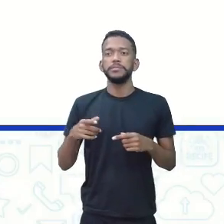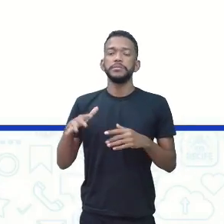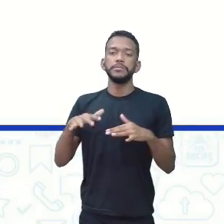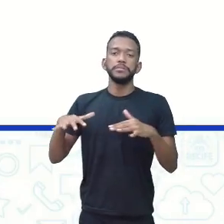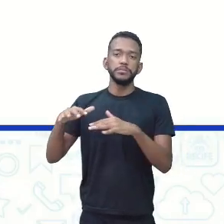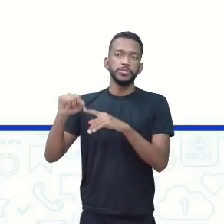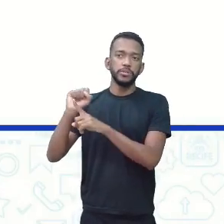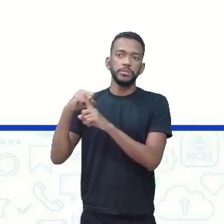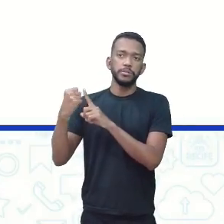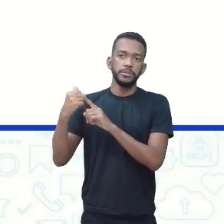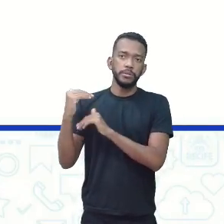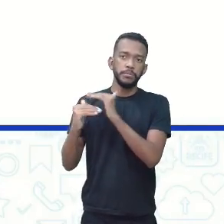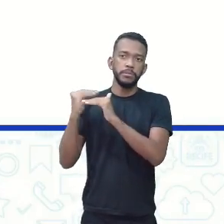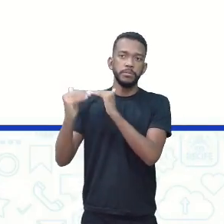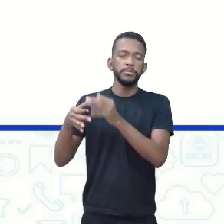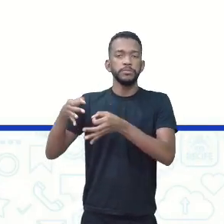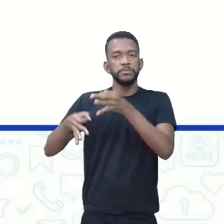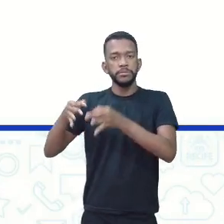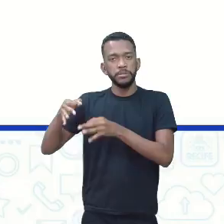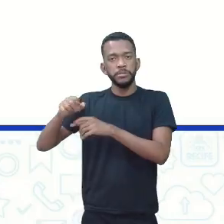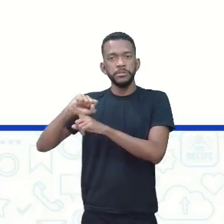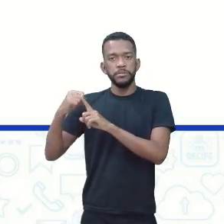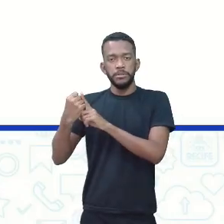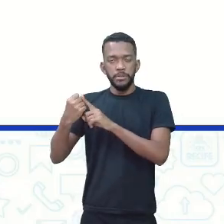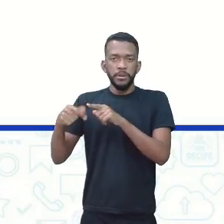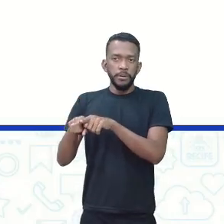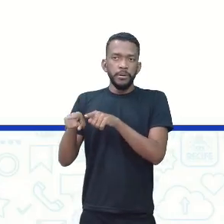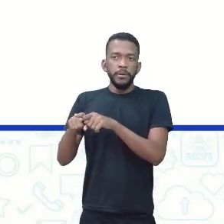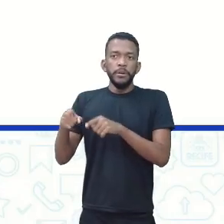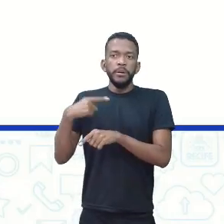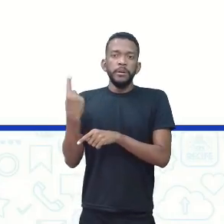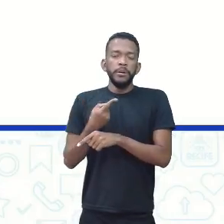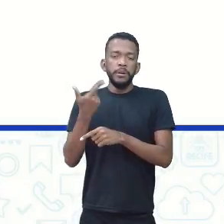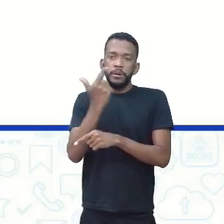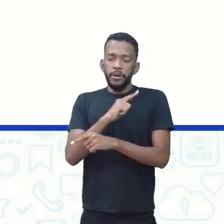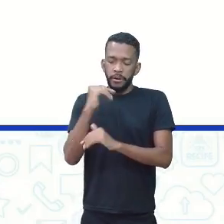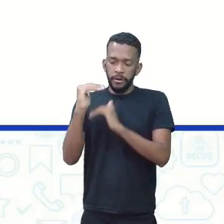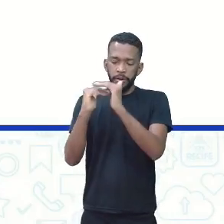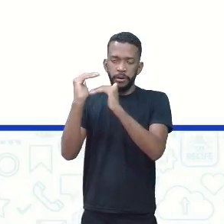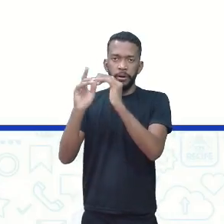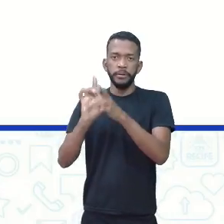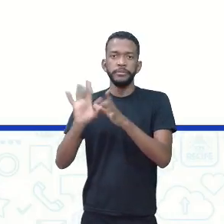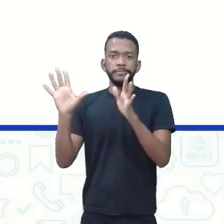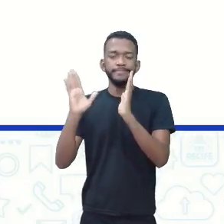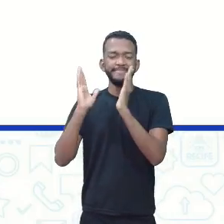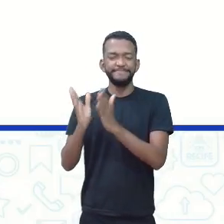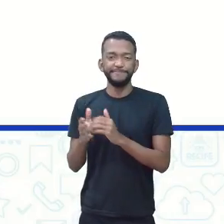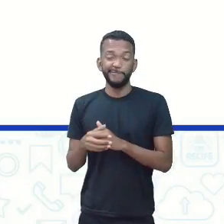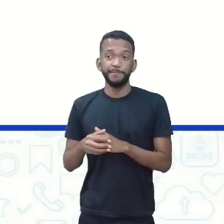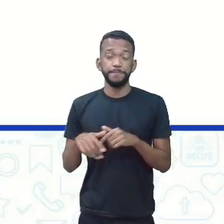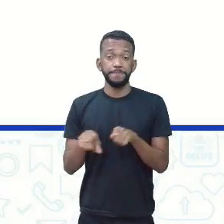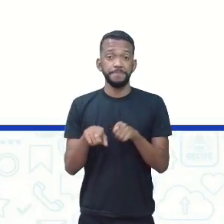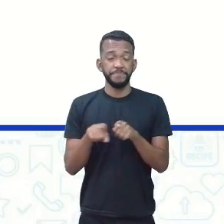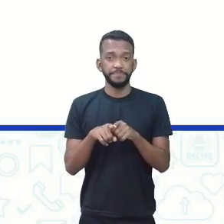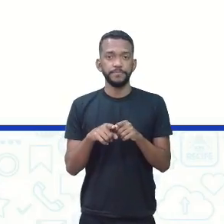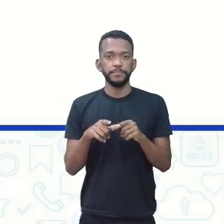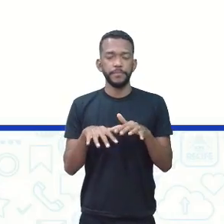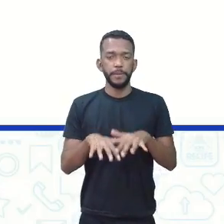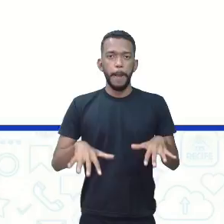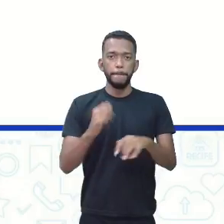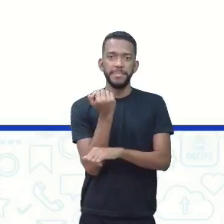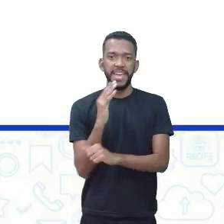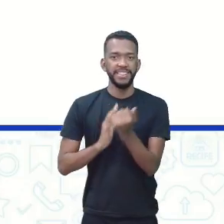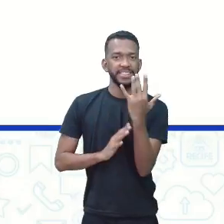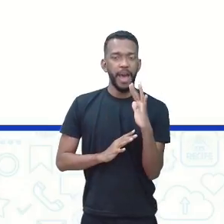questões sociais, né, de justiça social, de trazer pautas democráticas e as questões